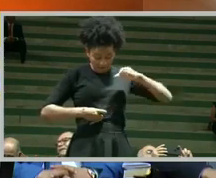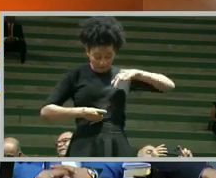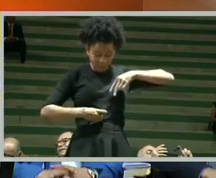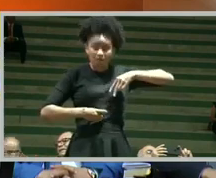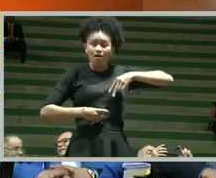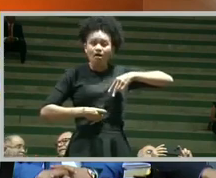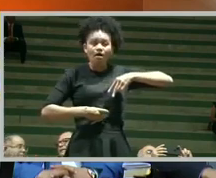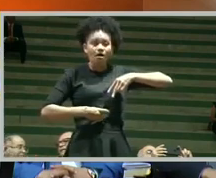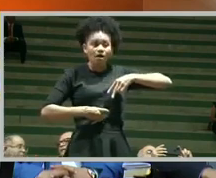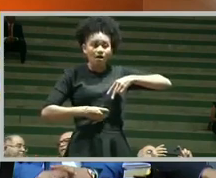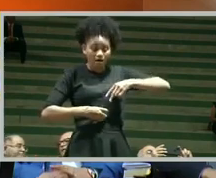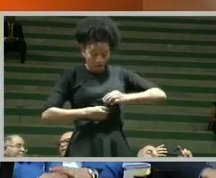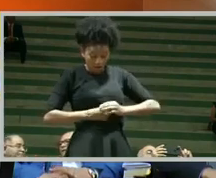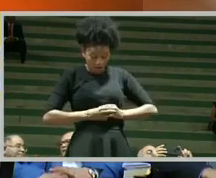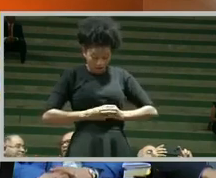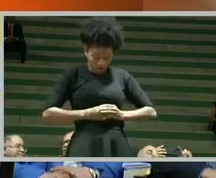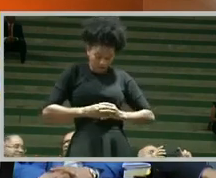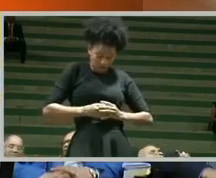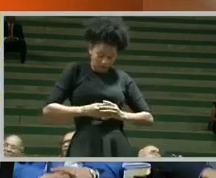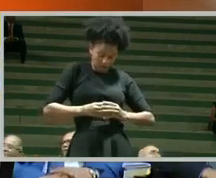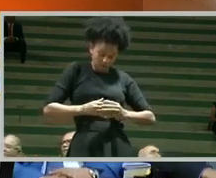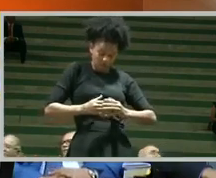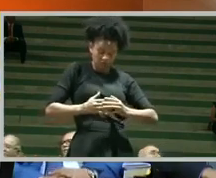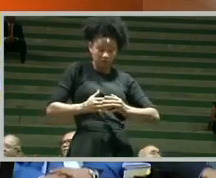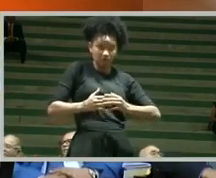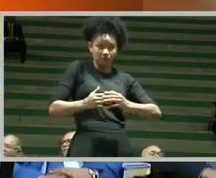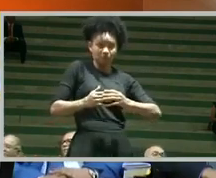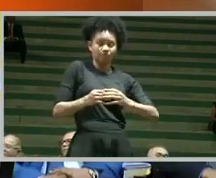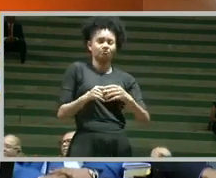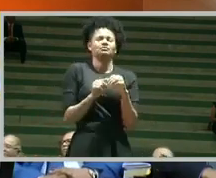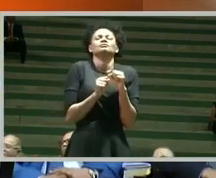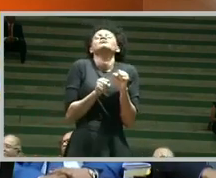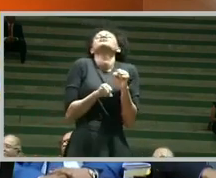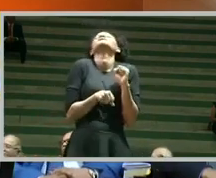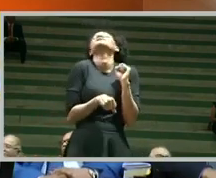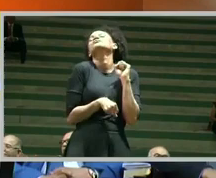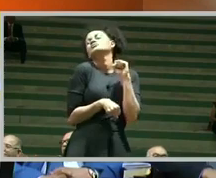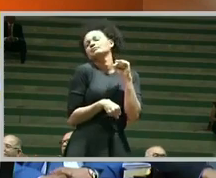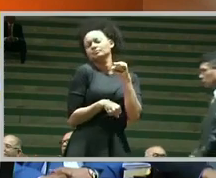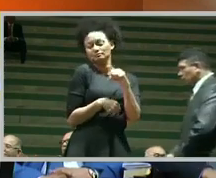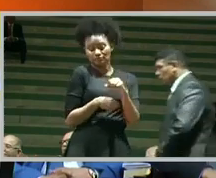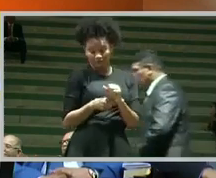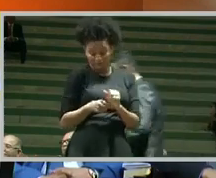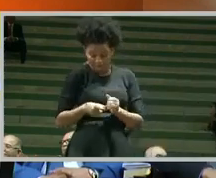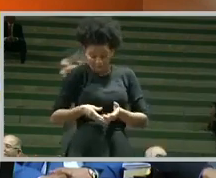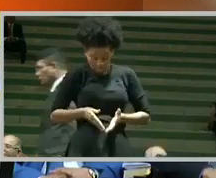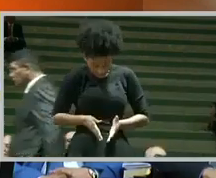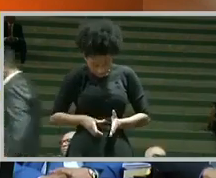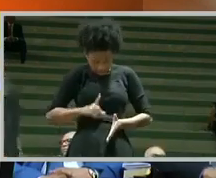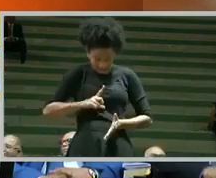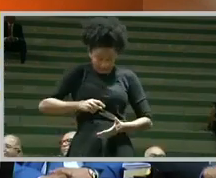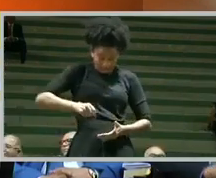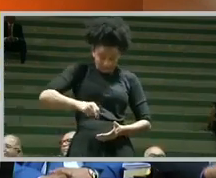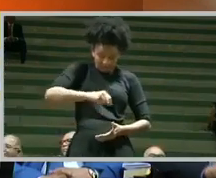Antes que saísses da madre, dia do nascimento, te santifiquei. Eu estava